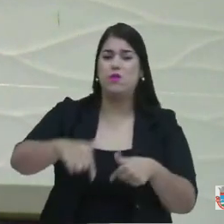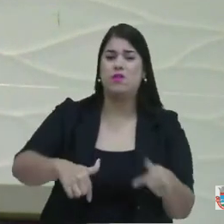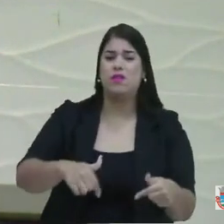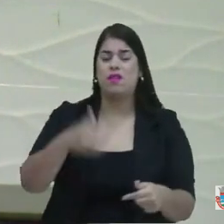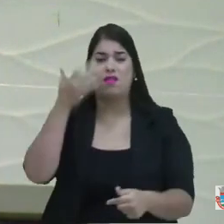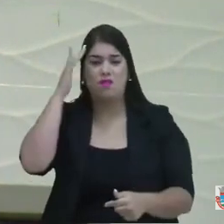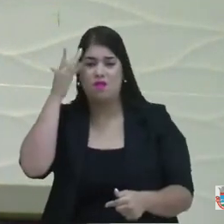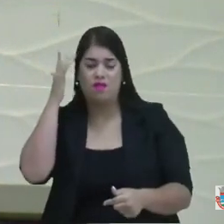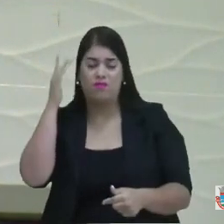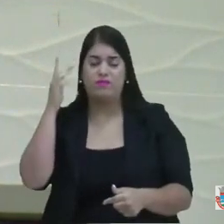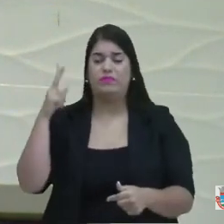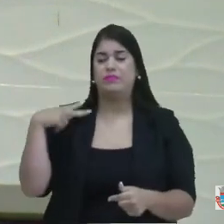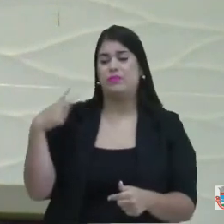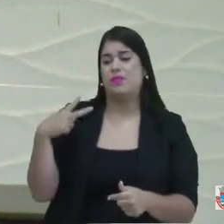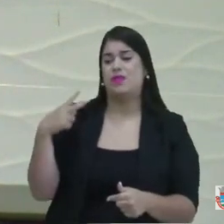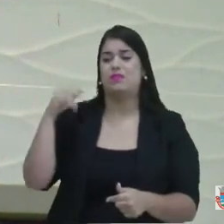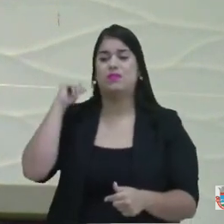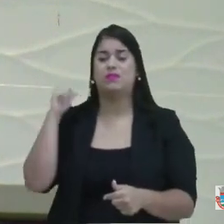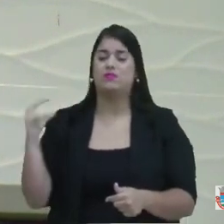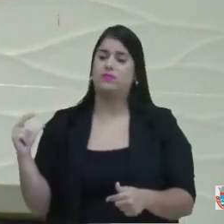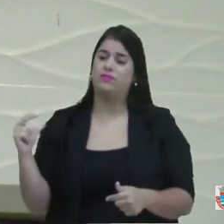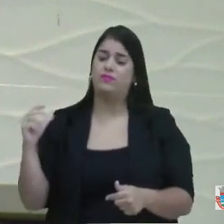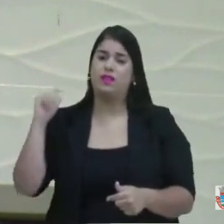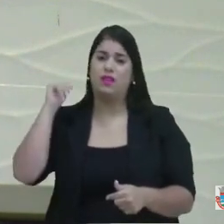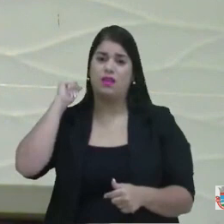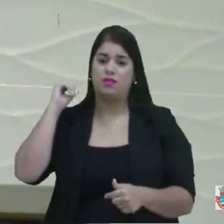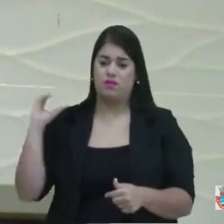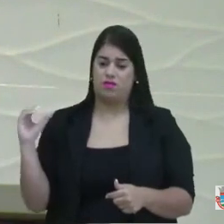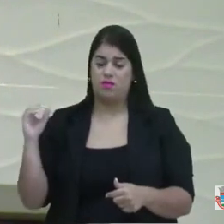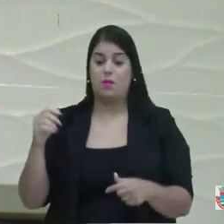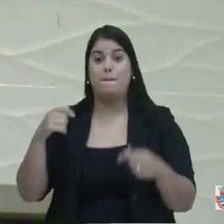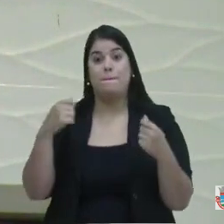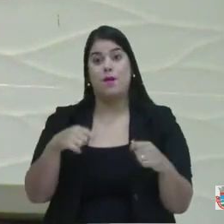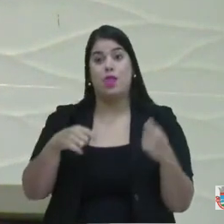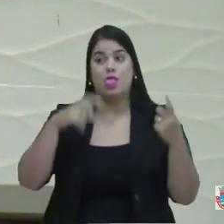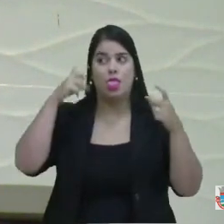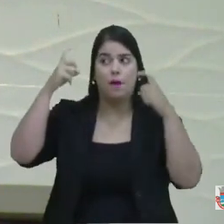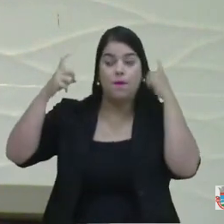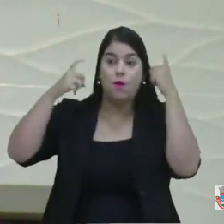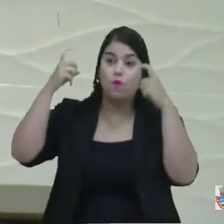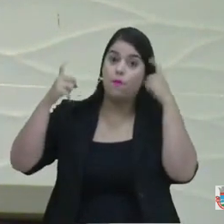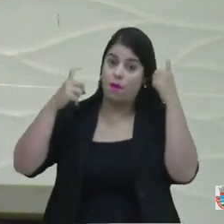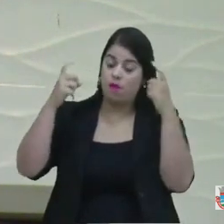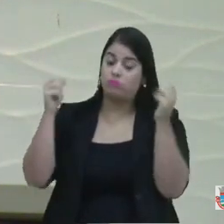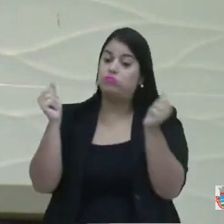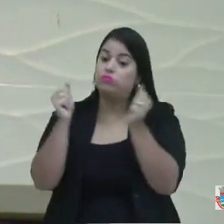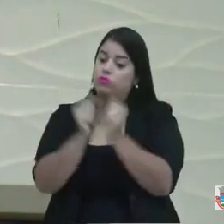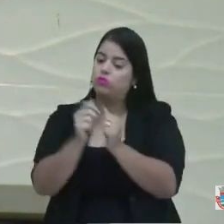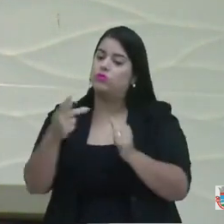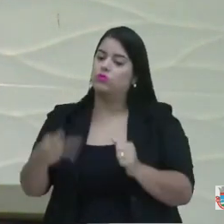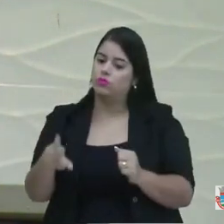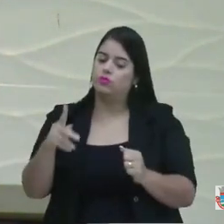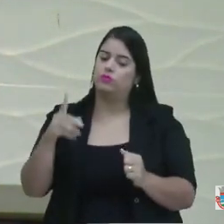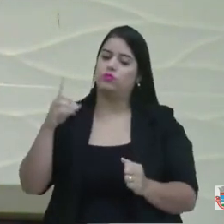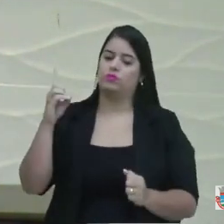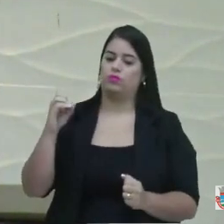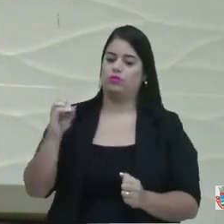vereador Avanildo, ele deve se preocupar hoje, junto com a sua candidata, com a sua deputada, vão lutar para